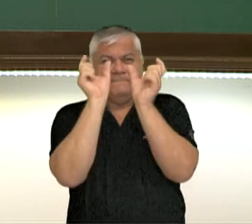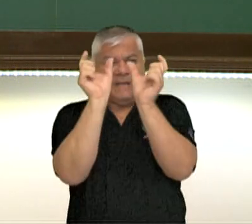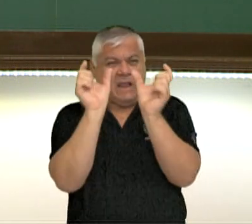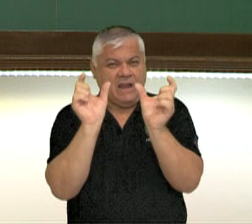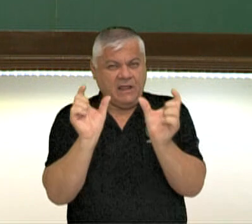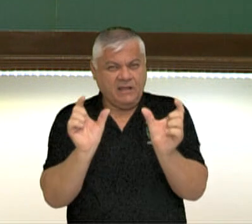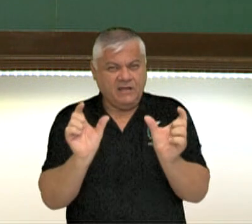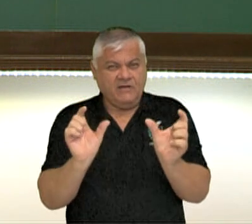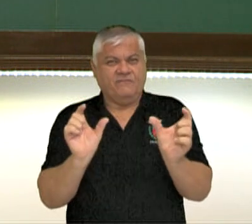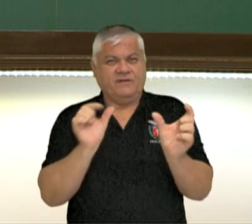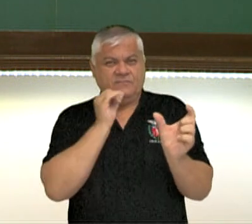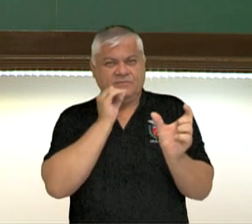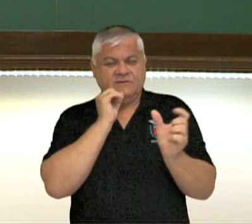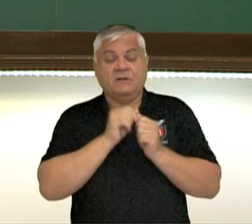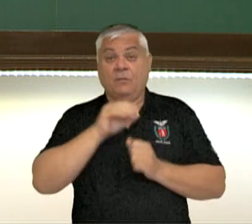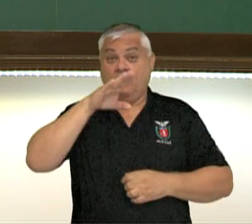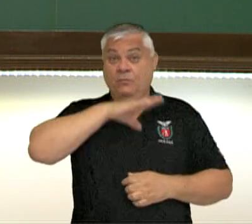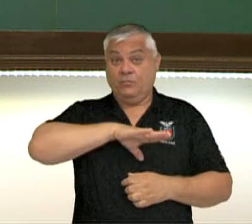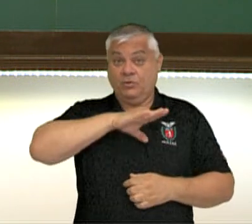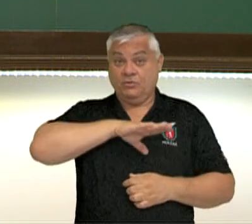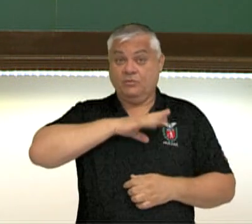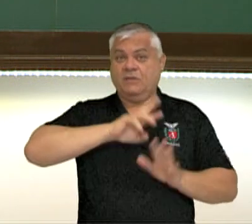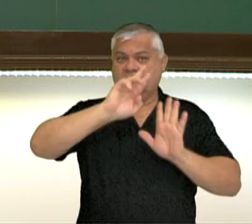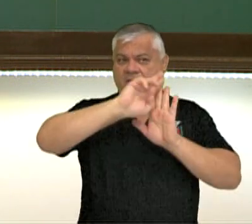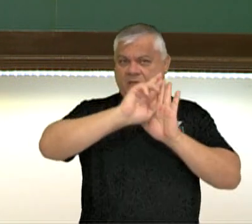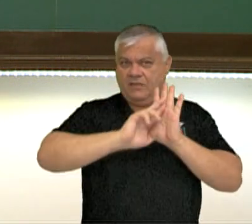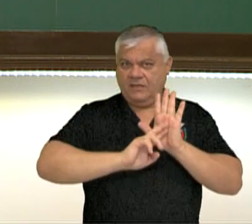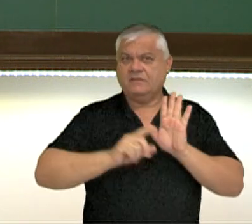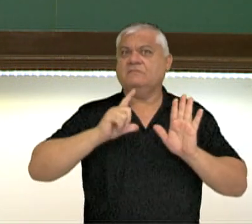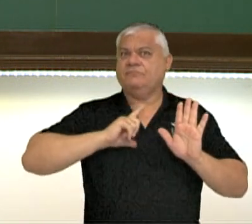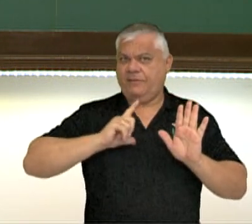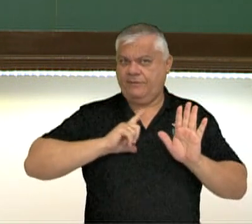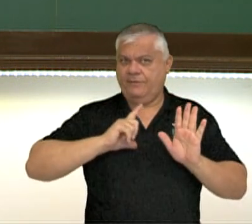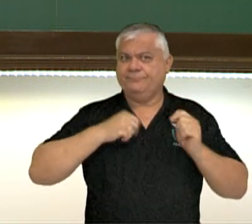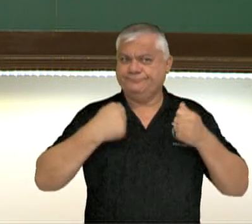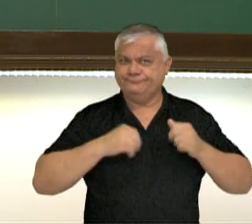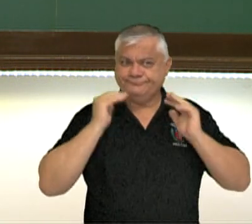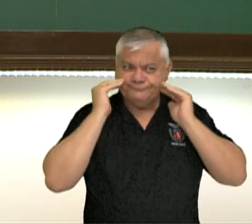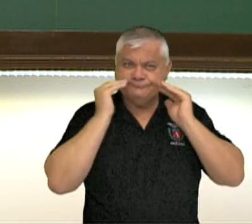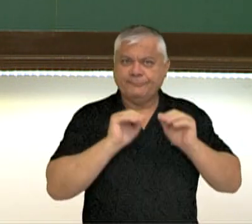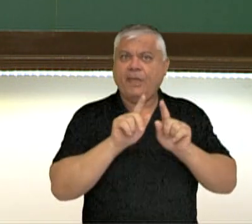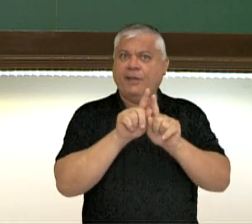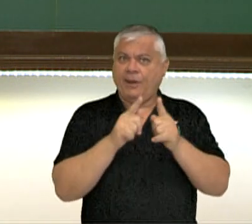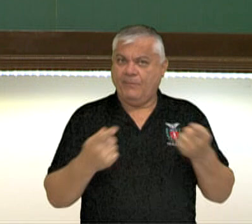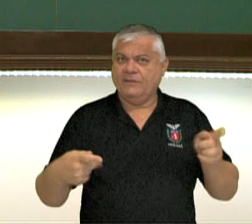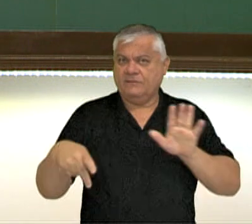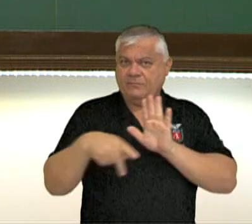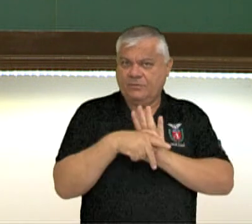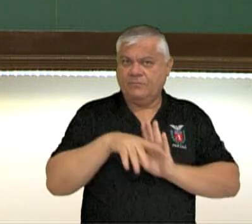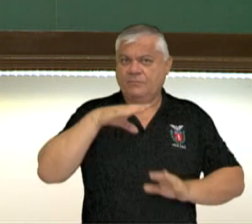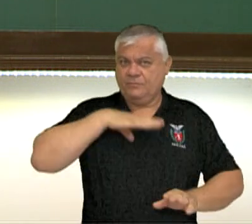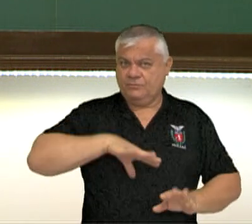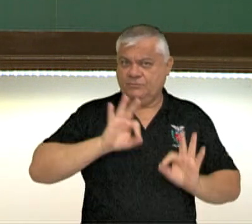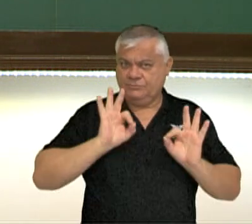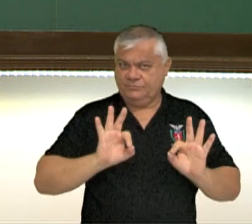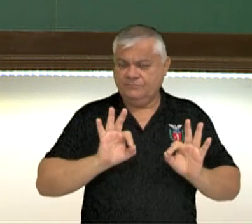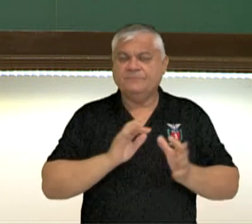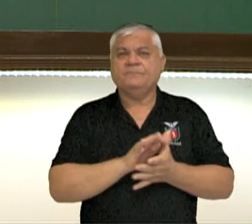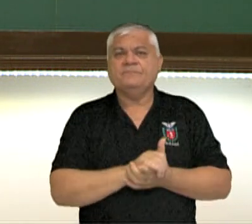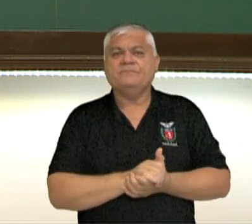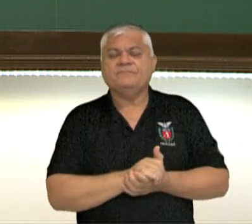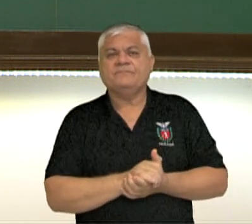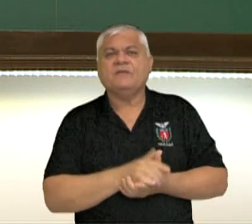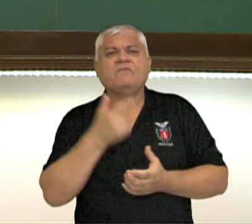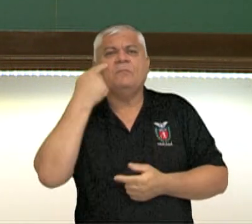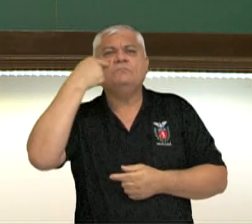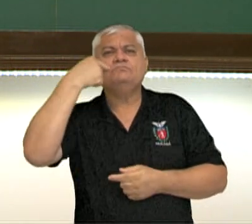letras, a língua portuguesa vai definindo regras, né? Essas regras fazem parte da gramática, por exemplo, certo? Então vamos descobrir